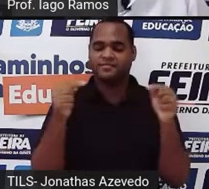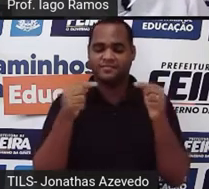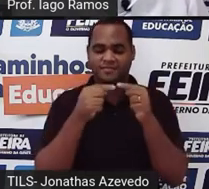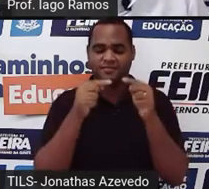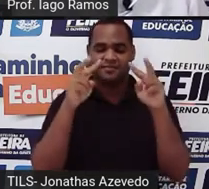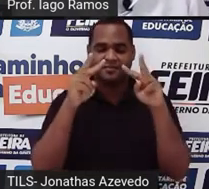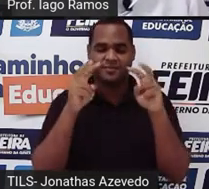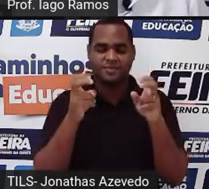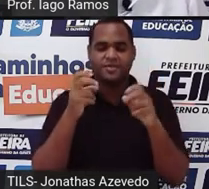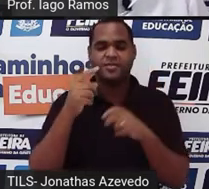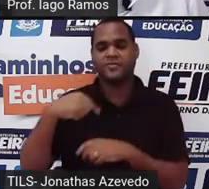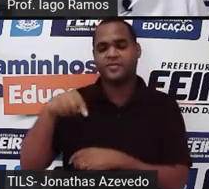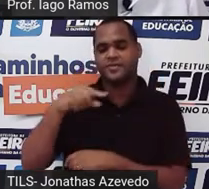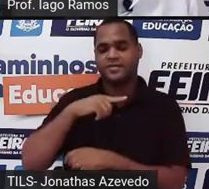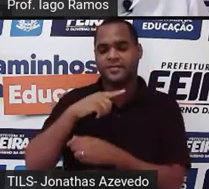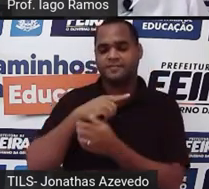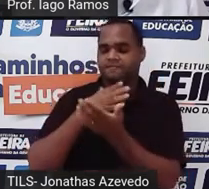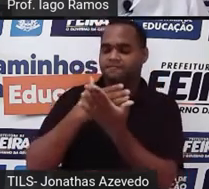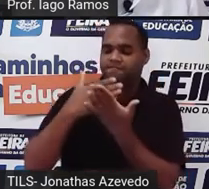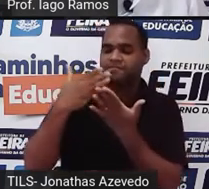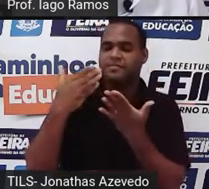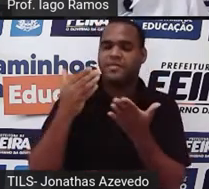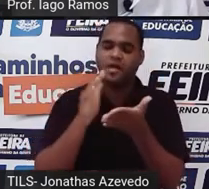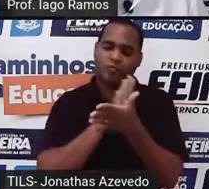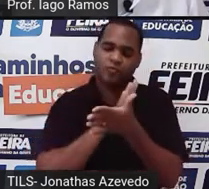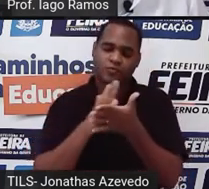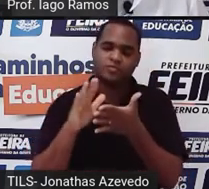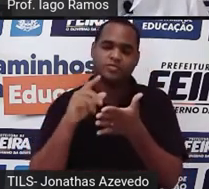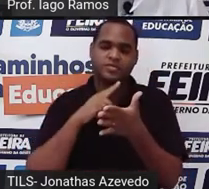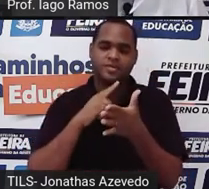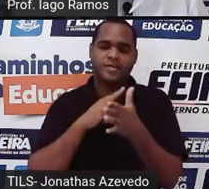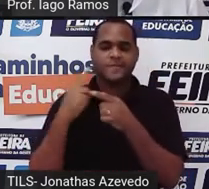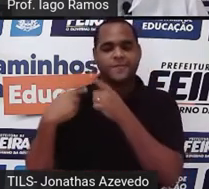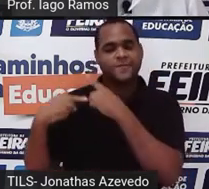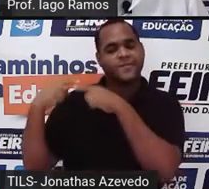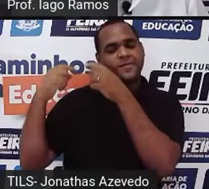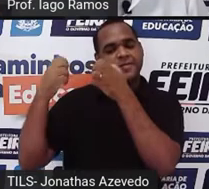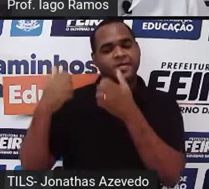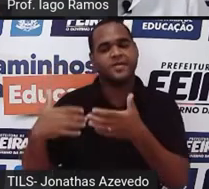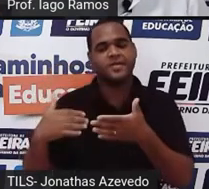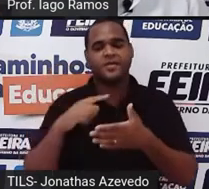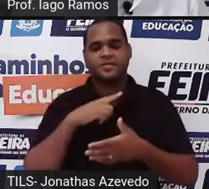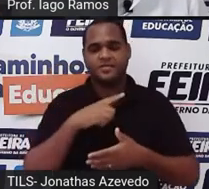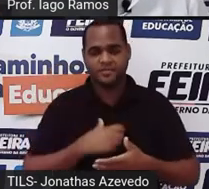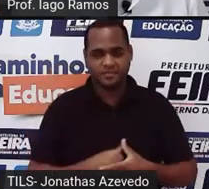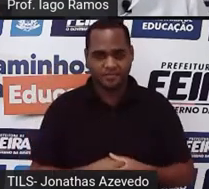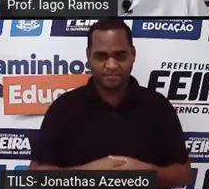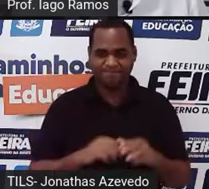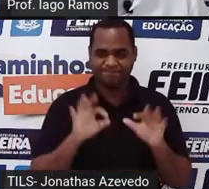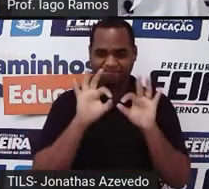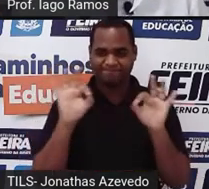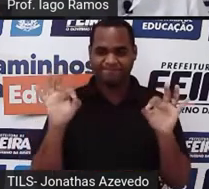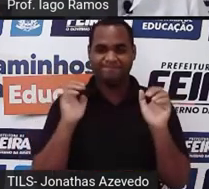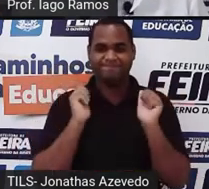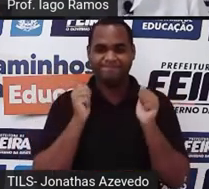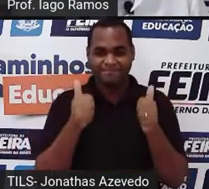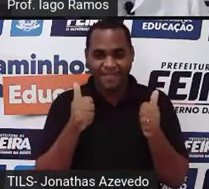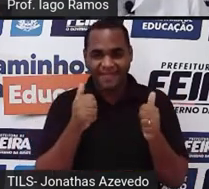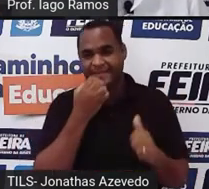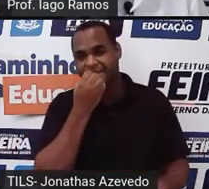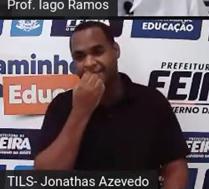que nós já começamos algumas aulas atrás, tá bom? Beleza?